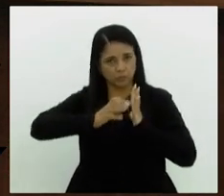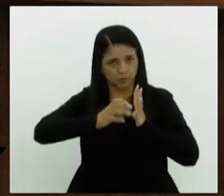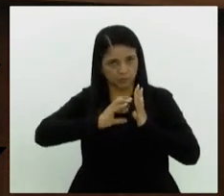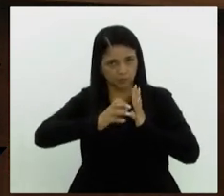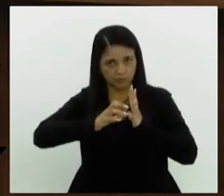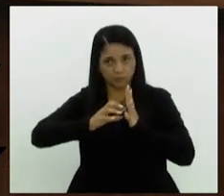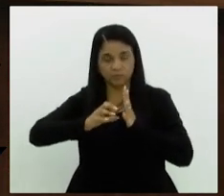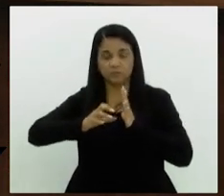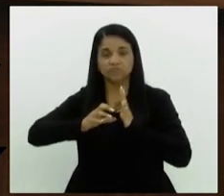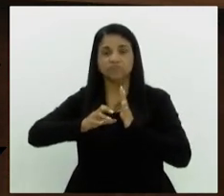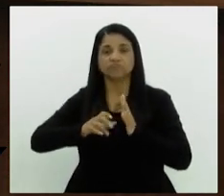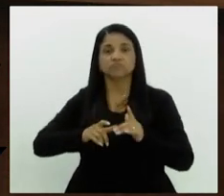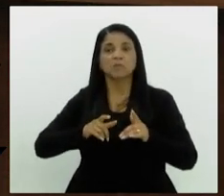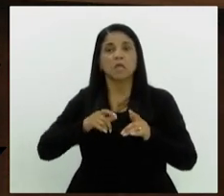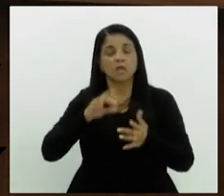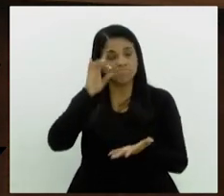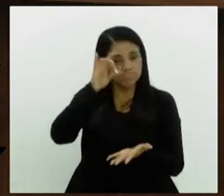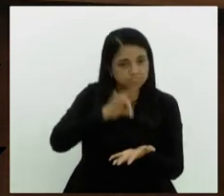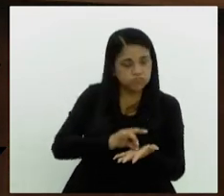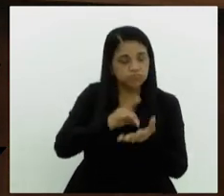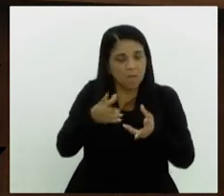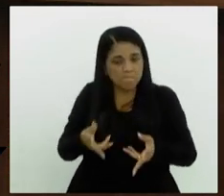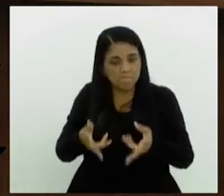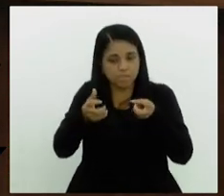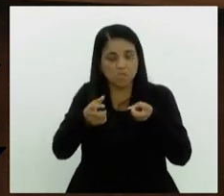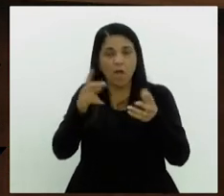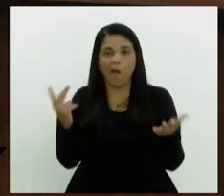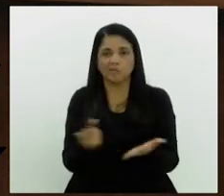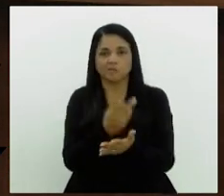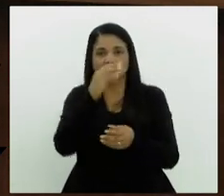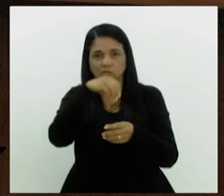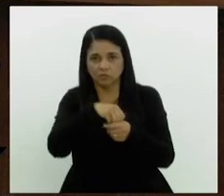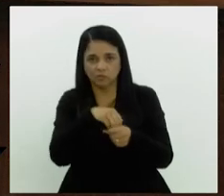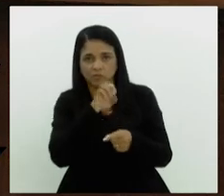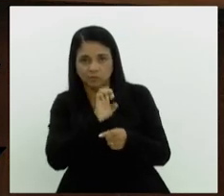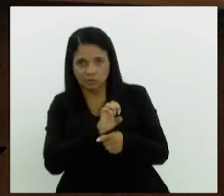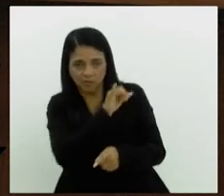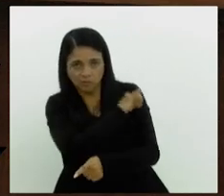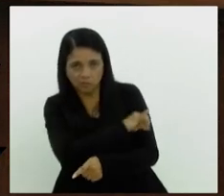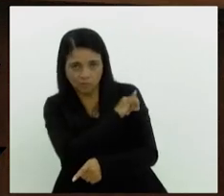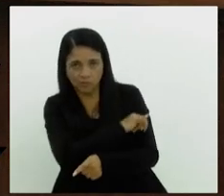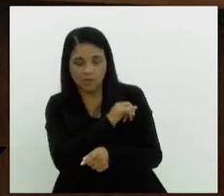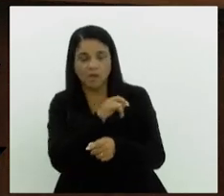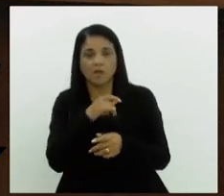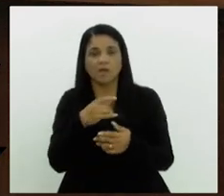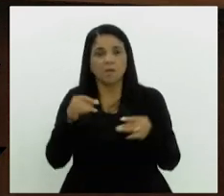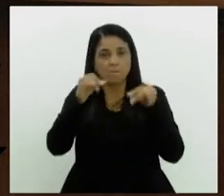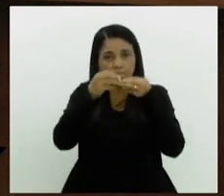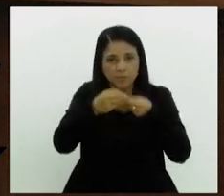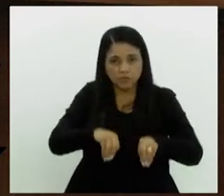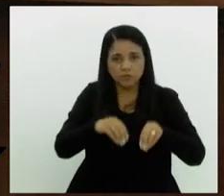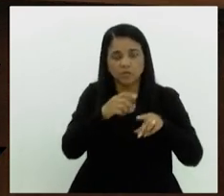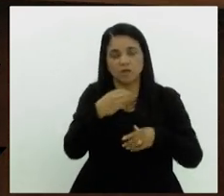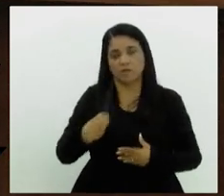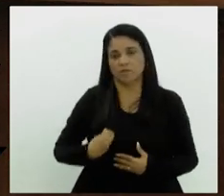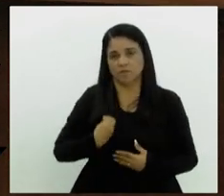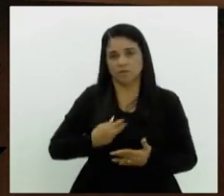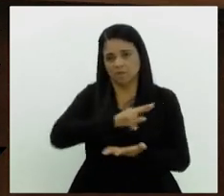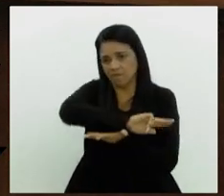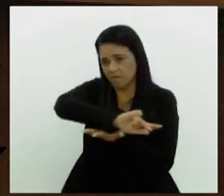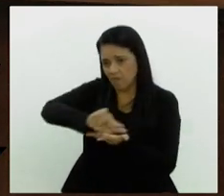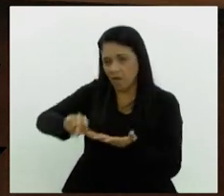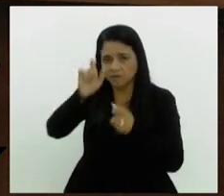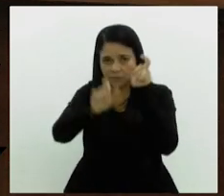para observar algo em tempo real que está acontecendo no Estado do Rio de Janeiro e que afeta a vida de milhares de pessoas.